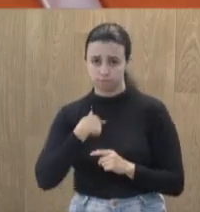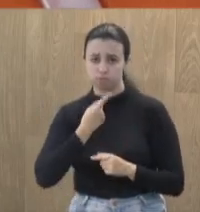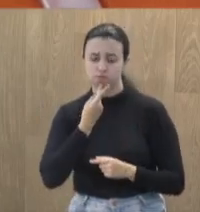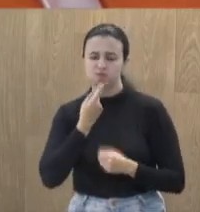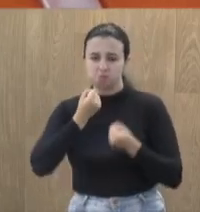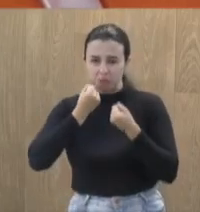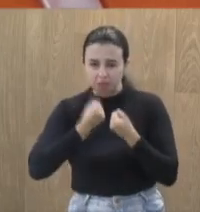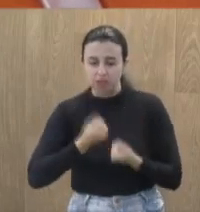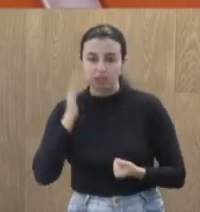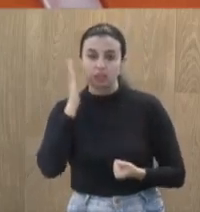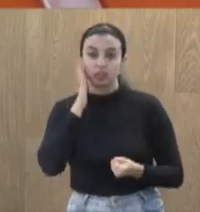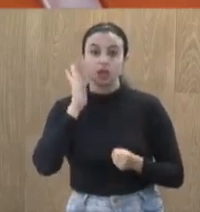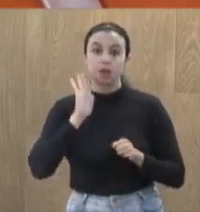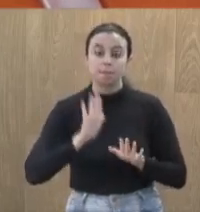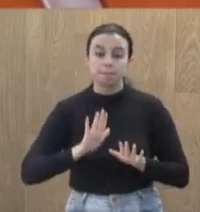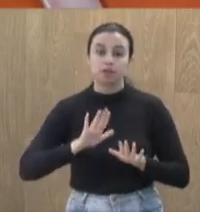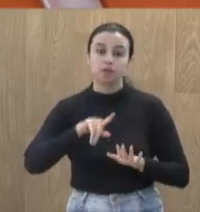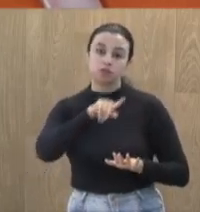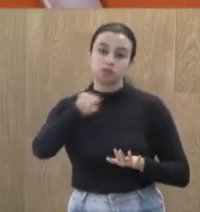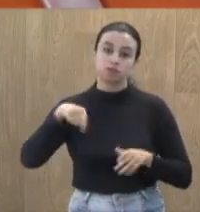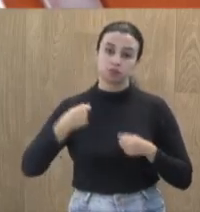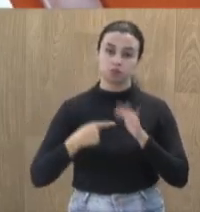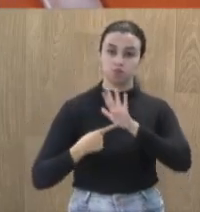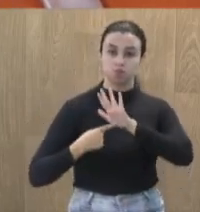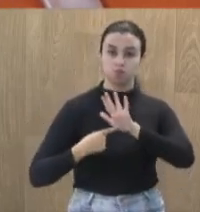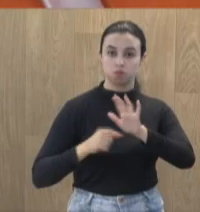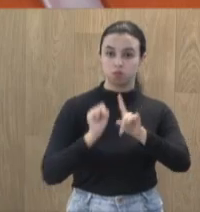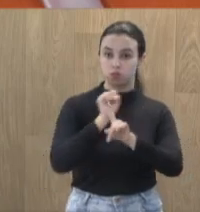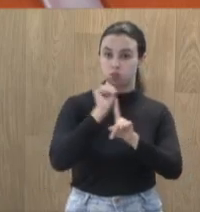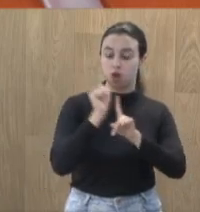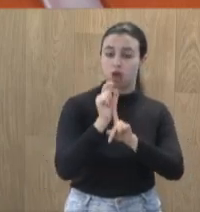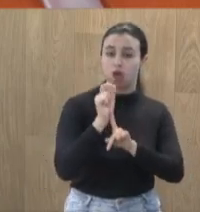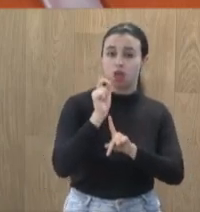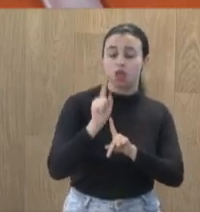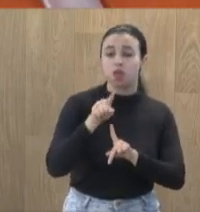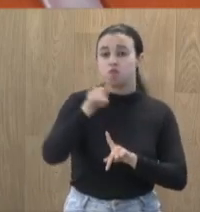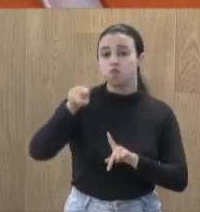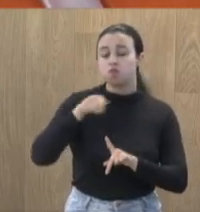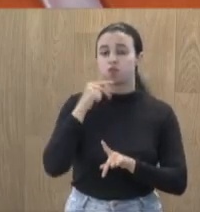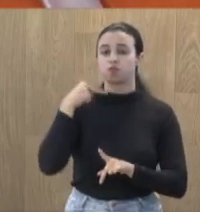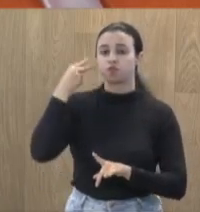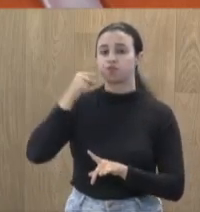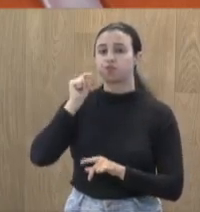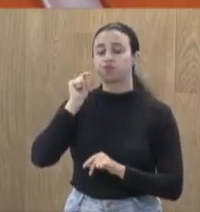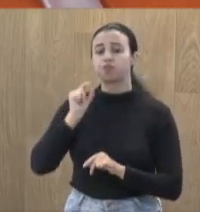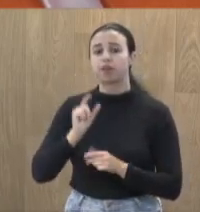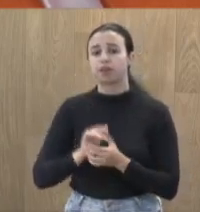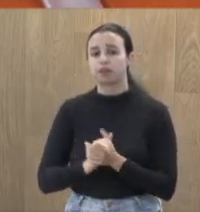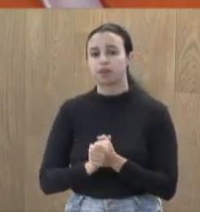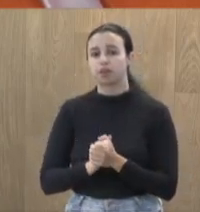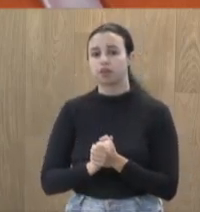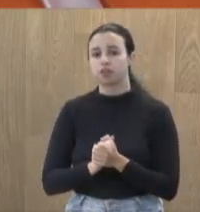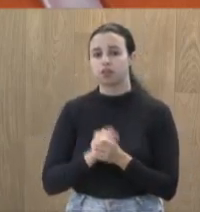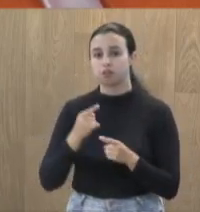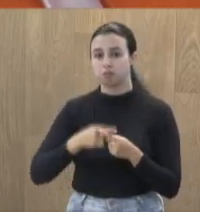sociedade. Prove para a sociedade quem vocês são. Porque vocês estão como